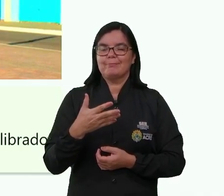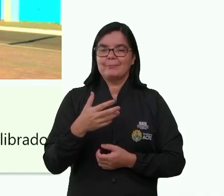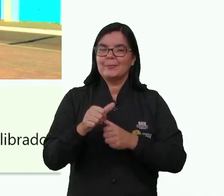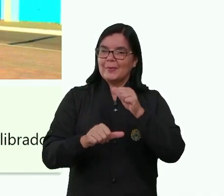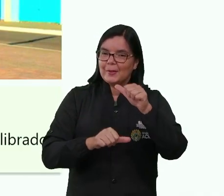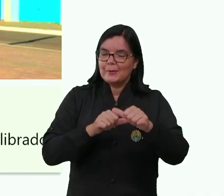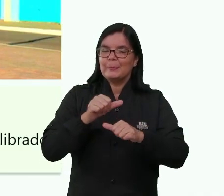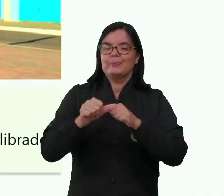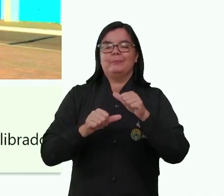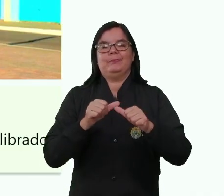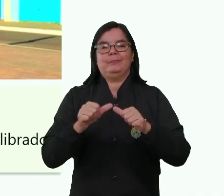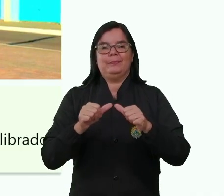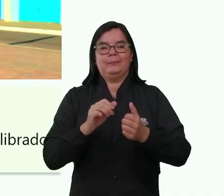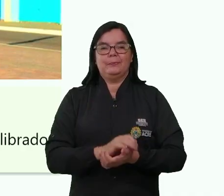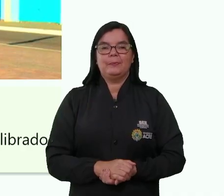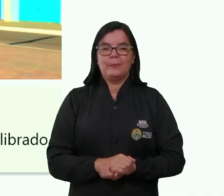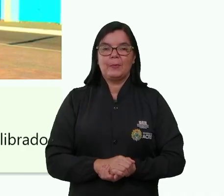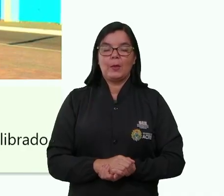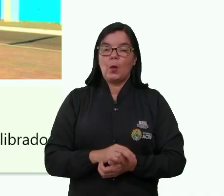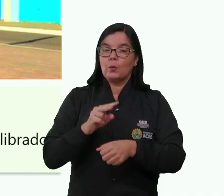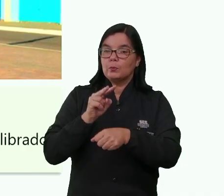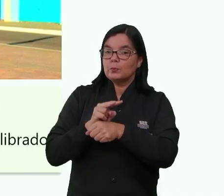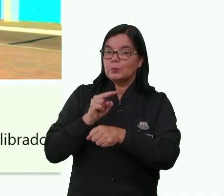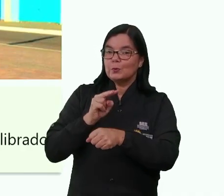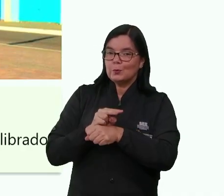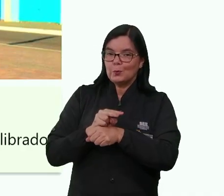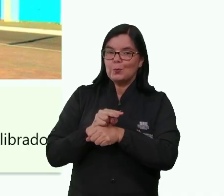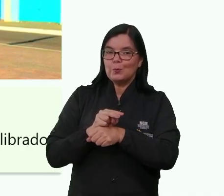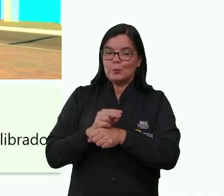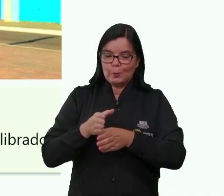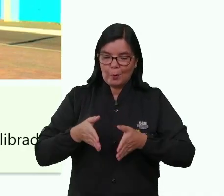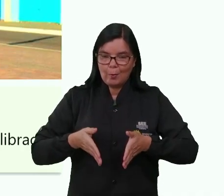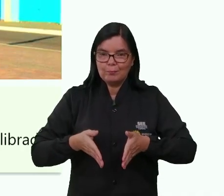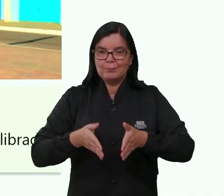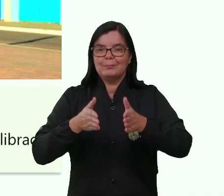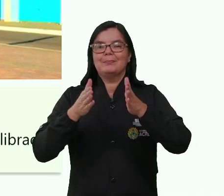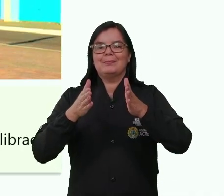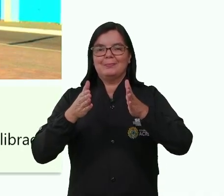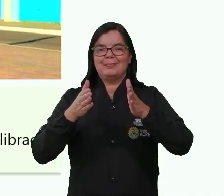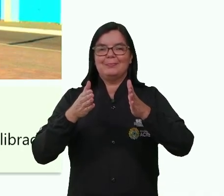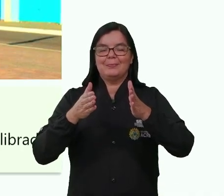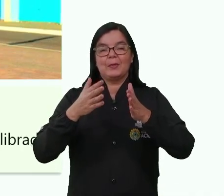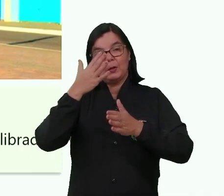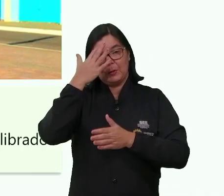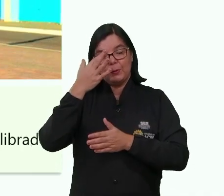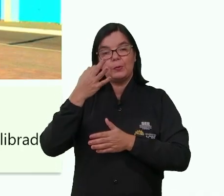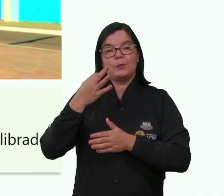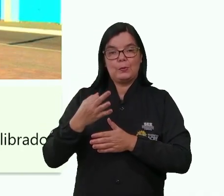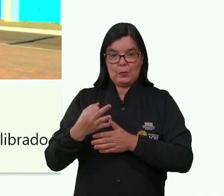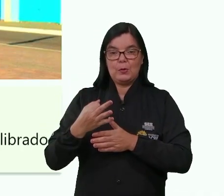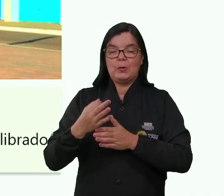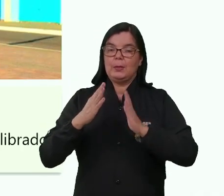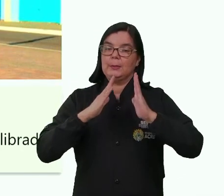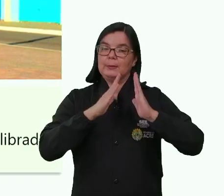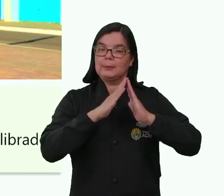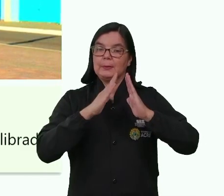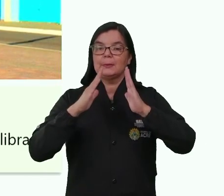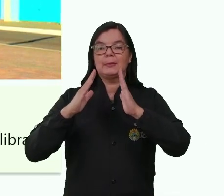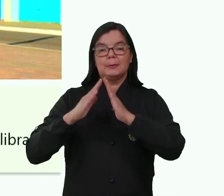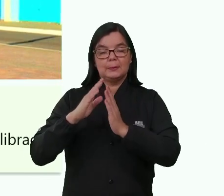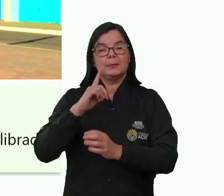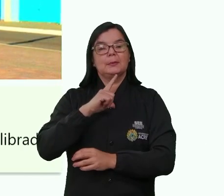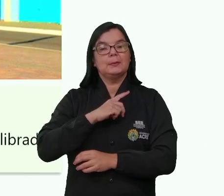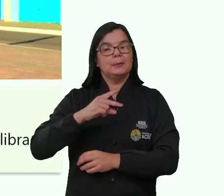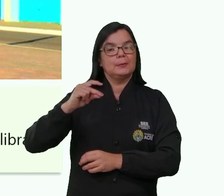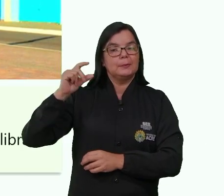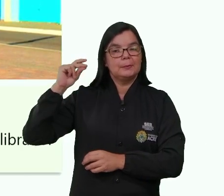mudança do cenário, a manutenção das fachadas, né, justamente das casas que existiam